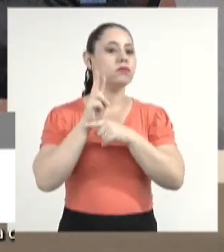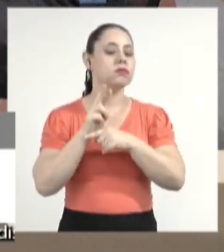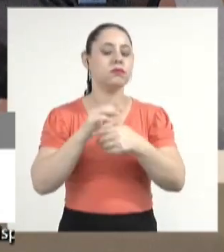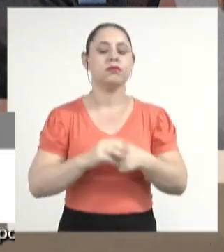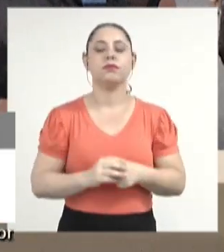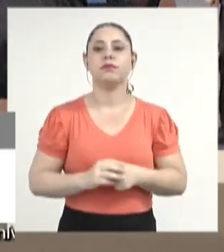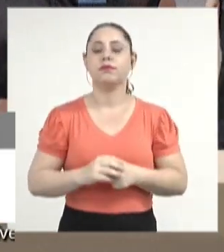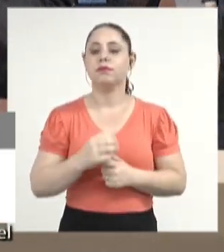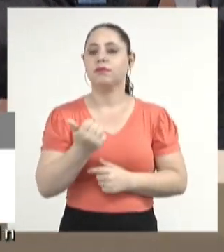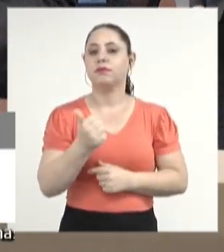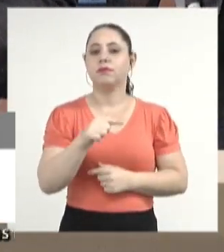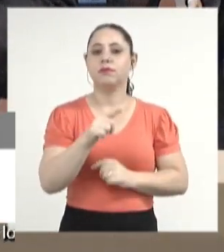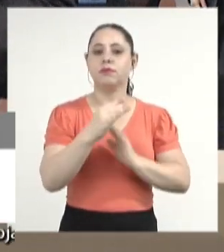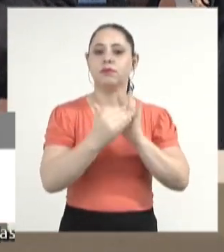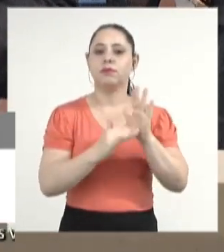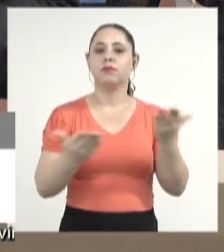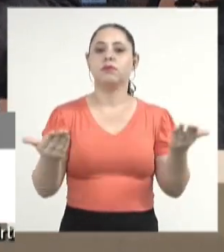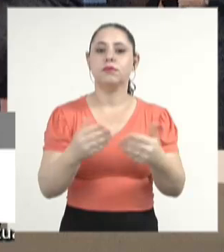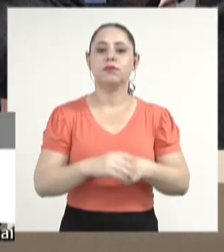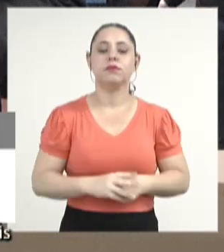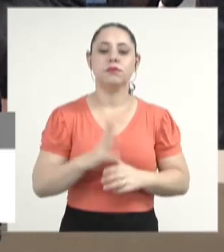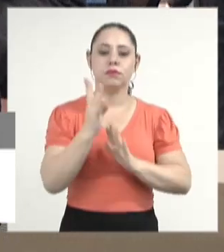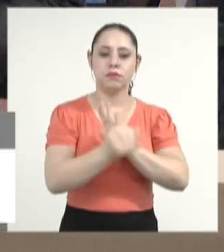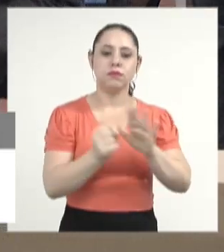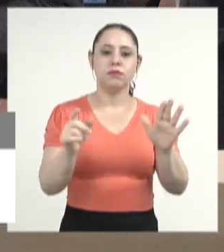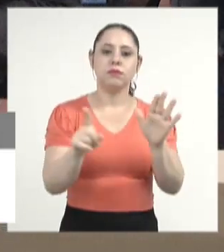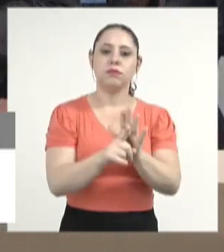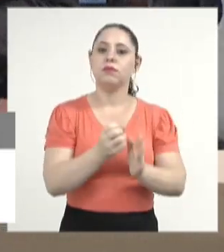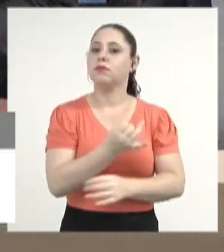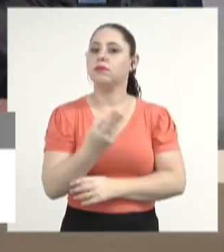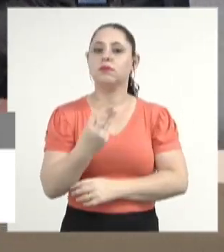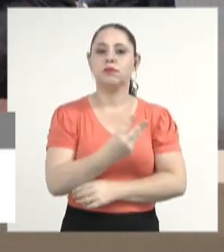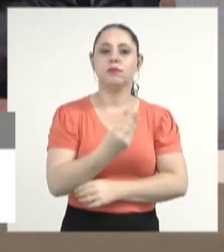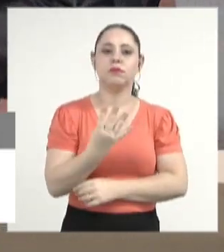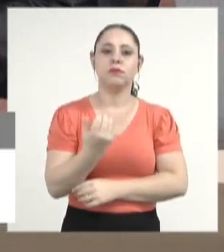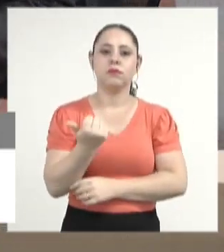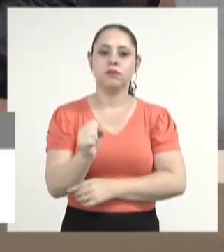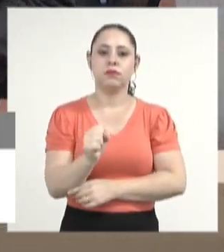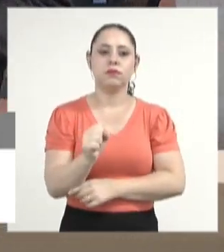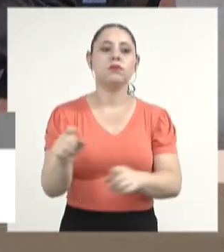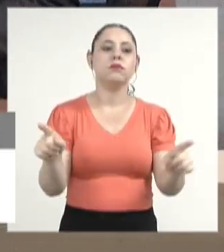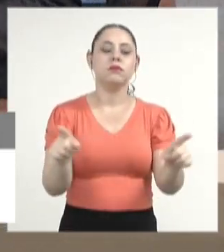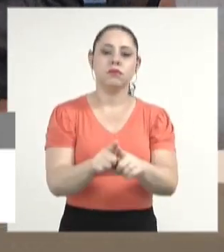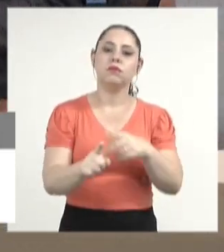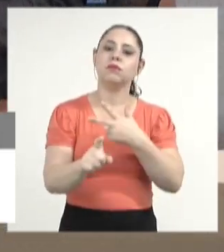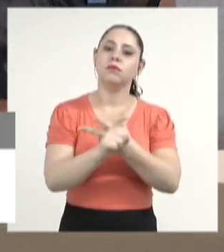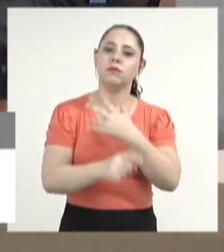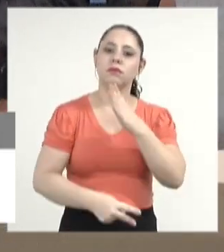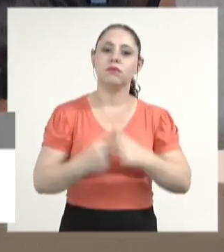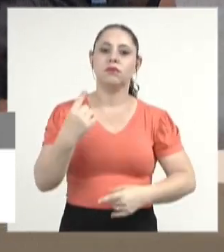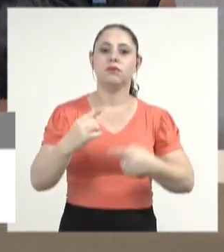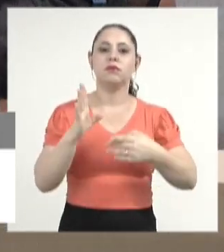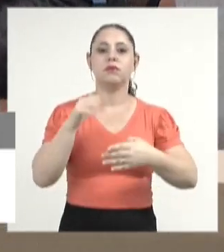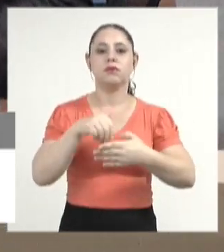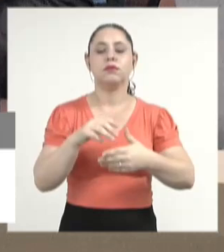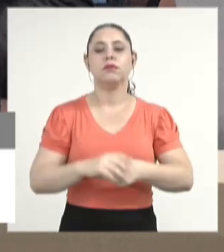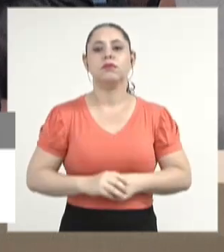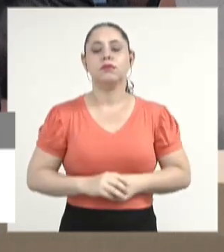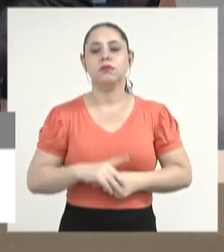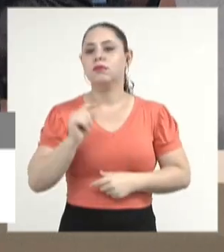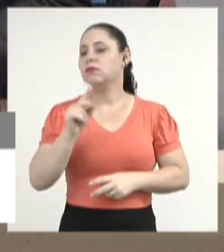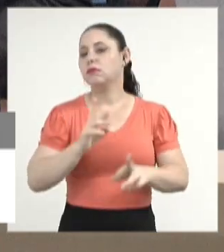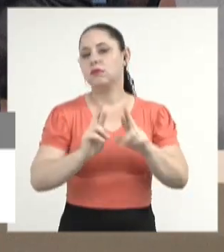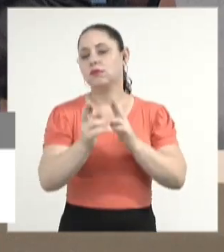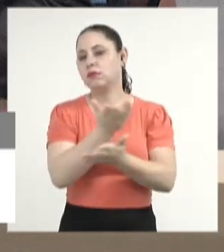O 17º item da pauta de hoje é o projeto de lei de número 348, também do Executivo em segunda discussão, que